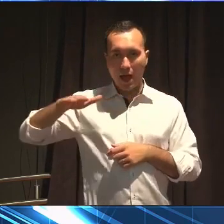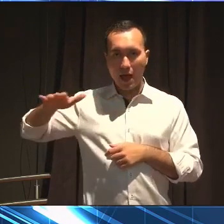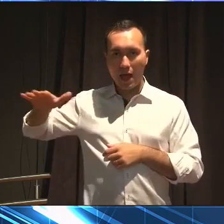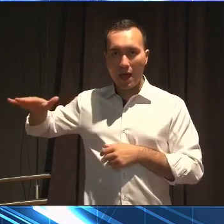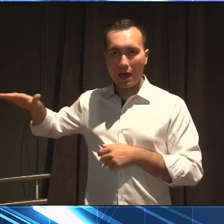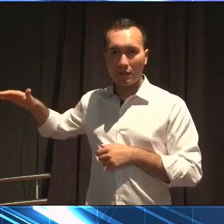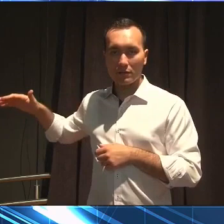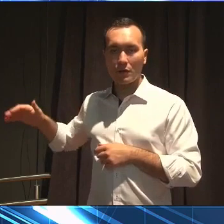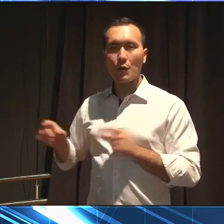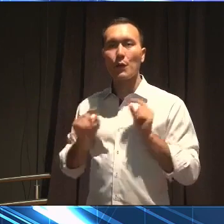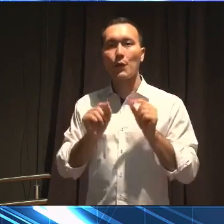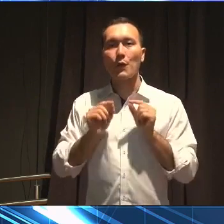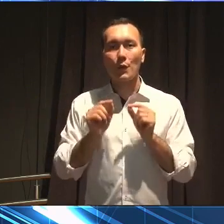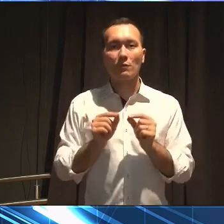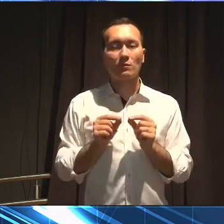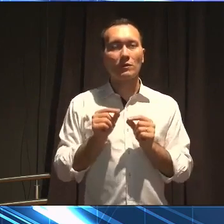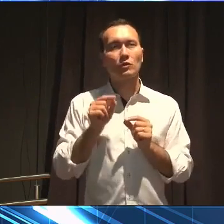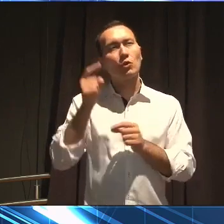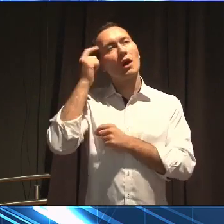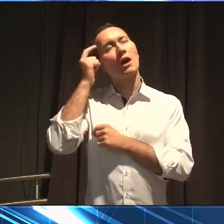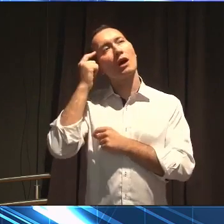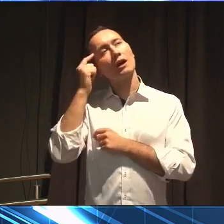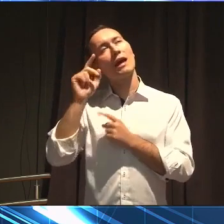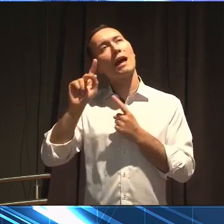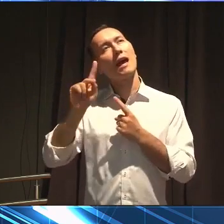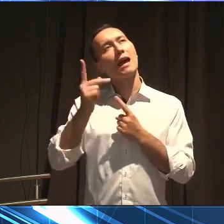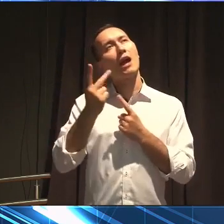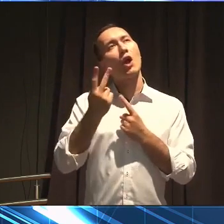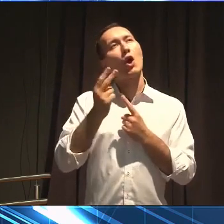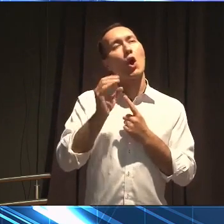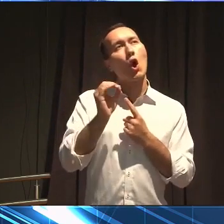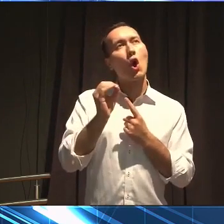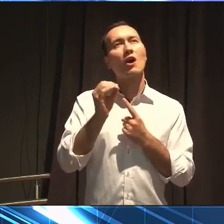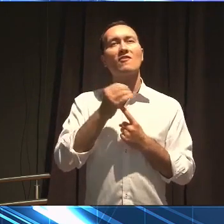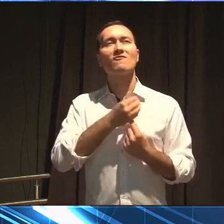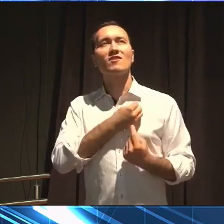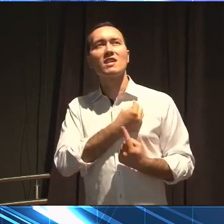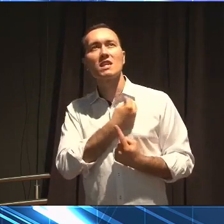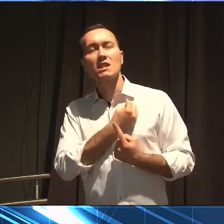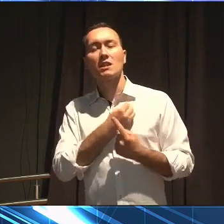né? H2O, sal, vida, imensidão,